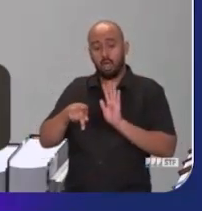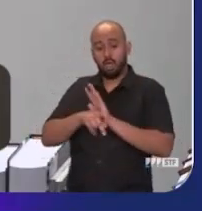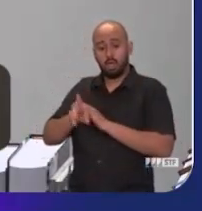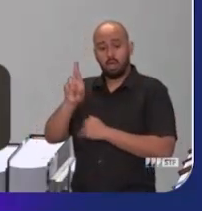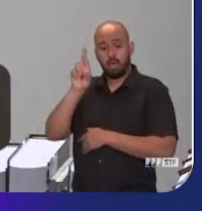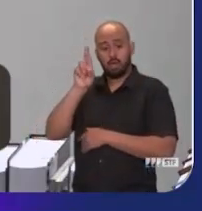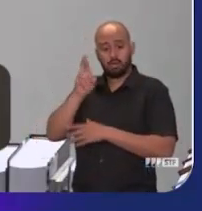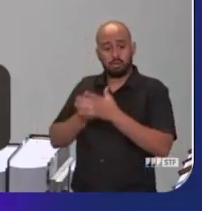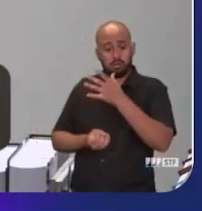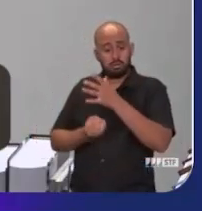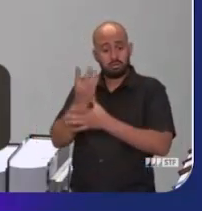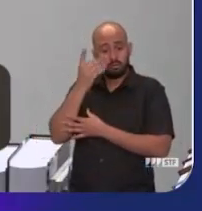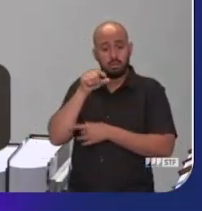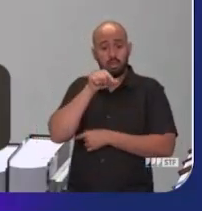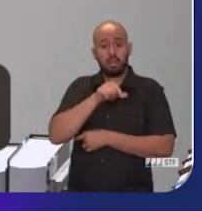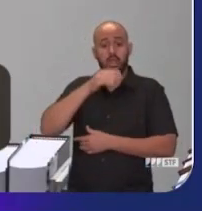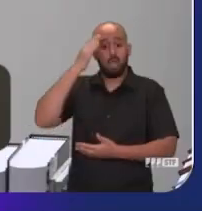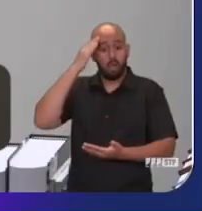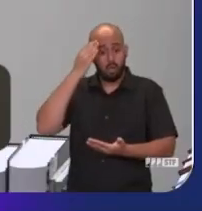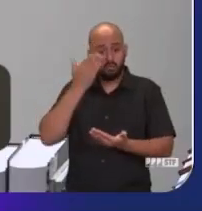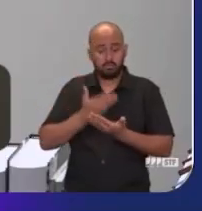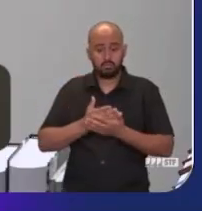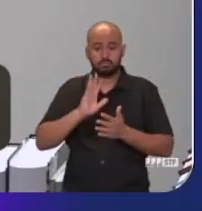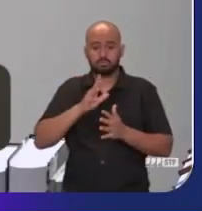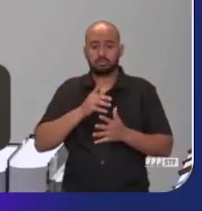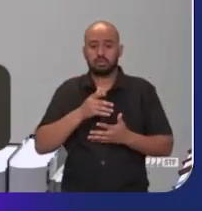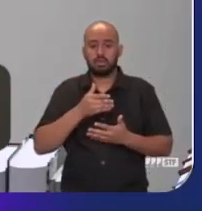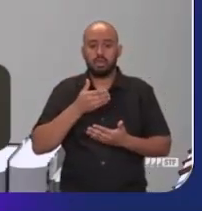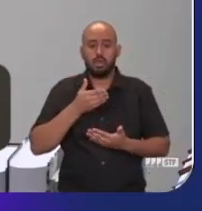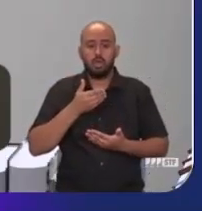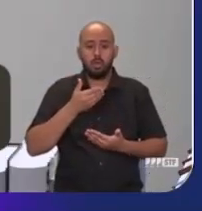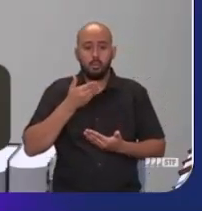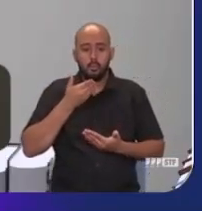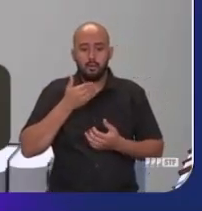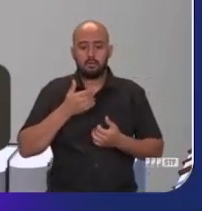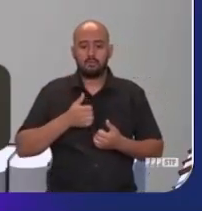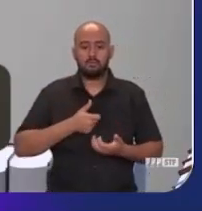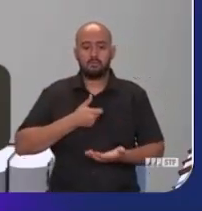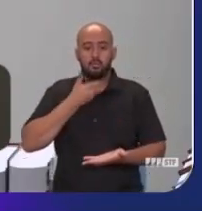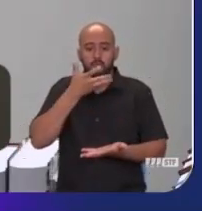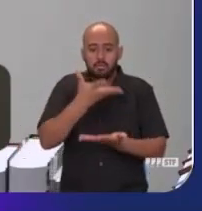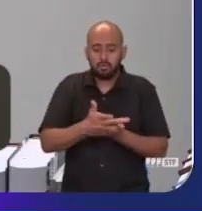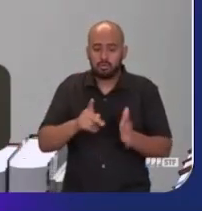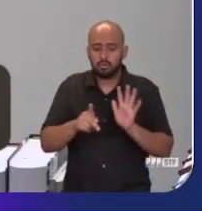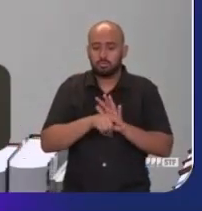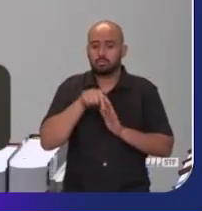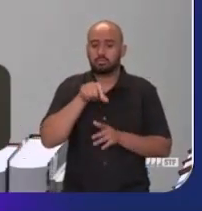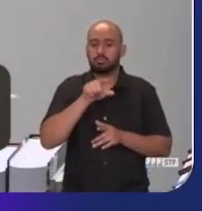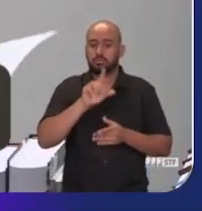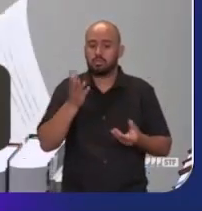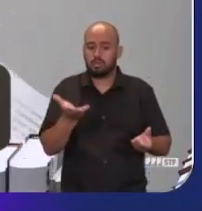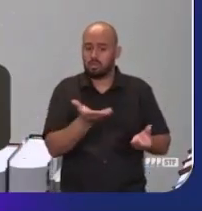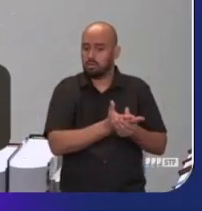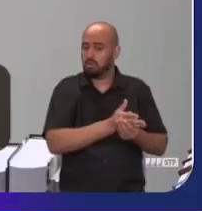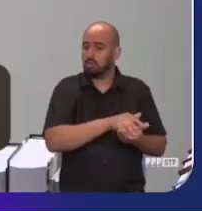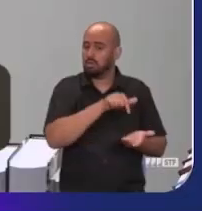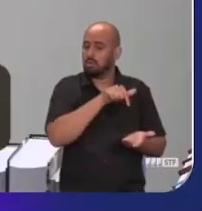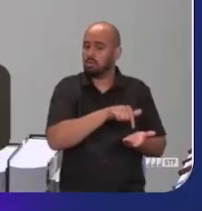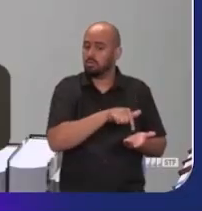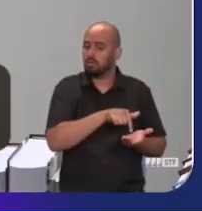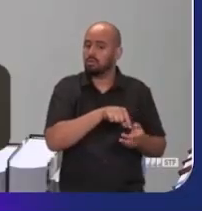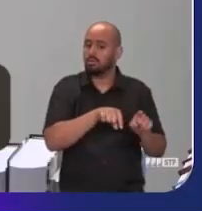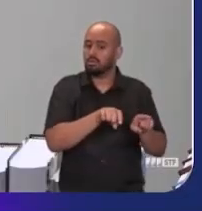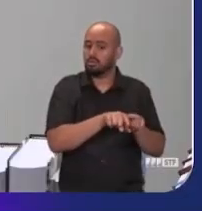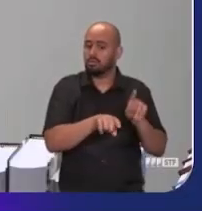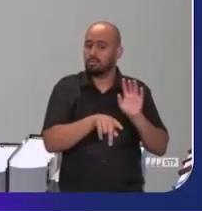próprio acusado confessou em juízo. Não impressiona que o arquivo obtido apresentasse nos